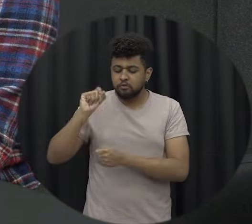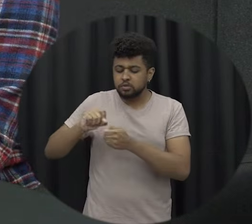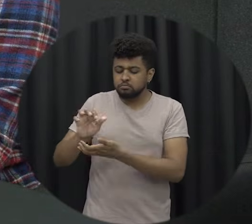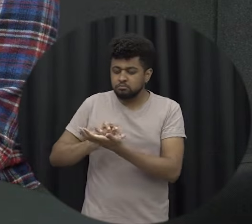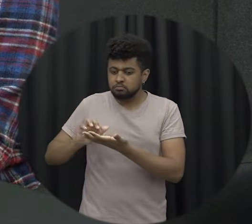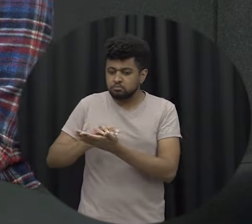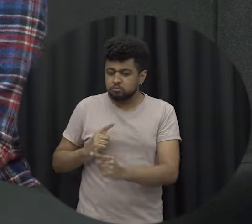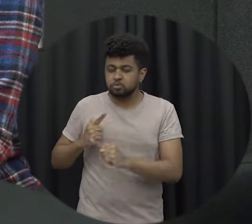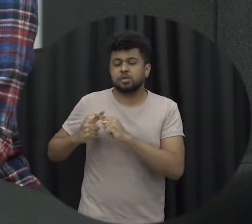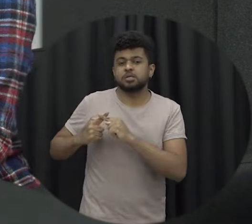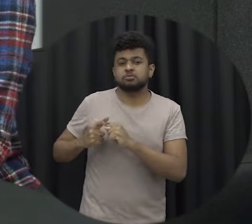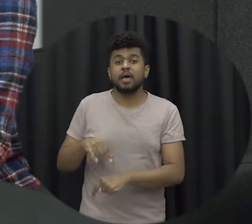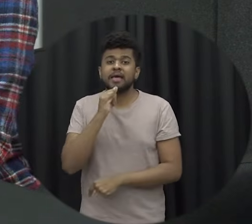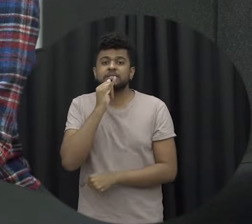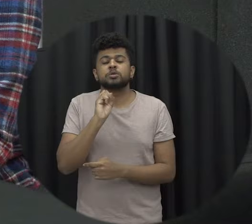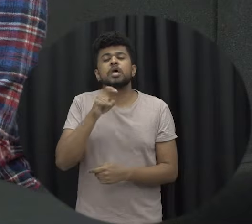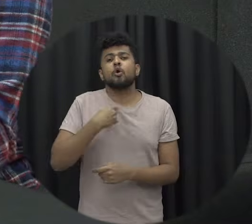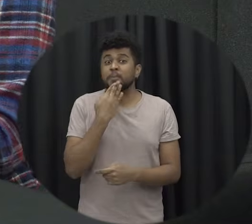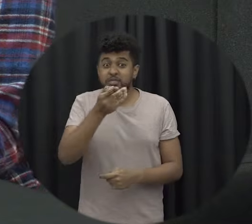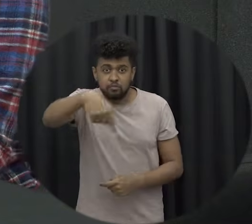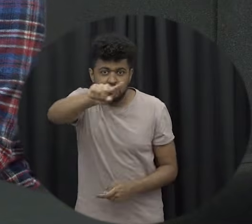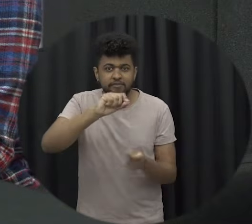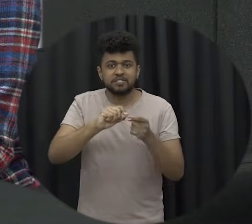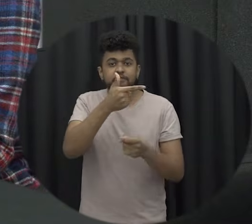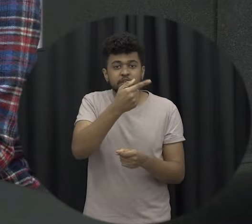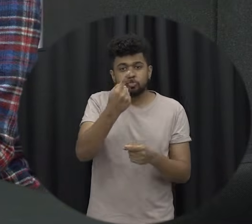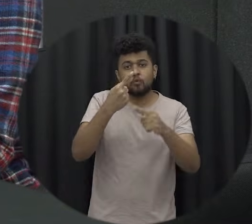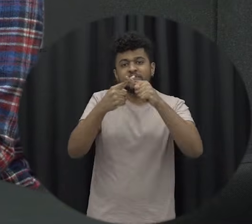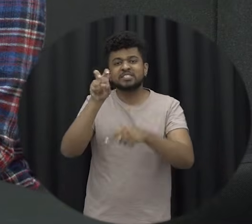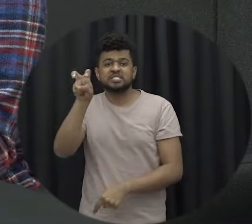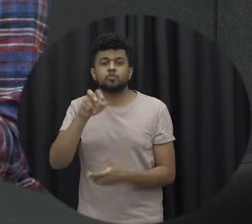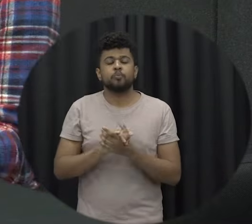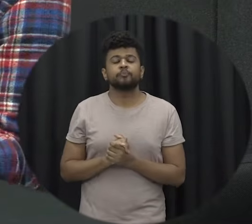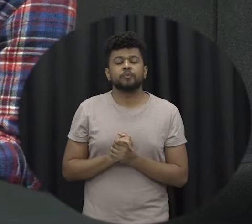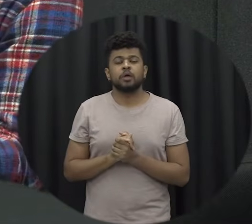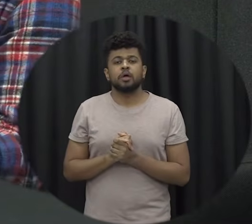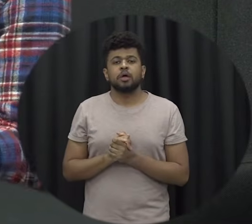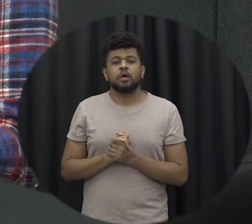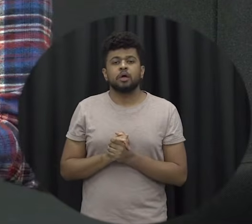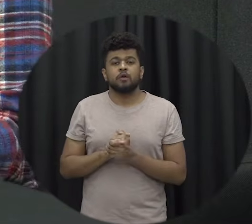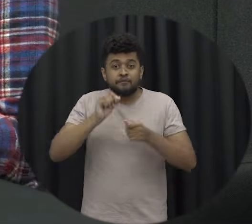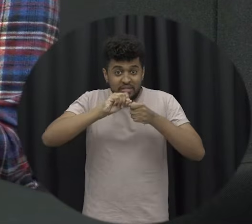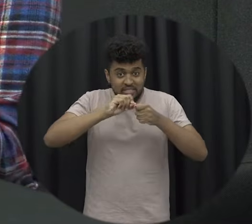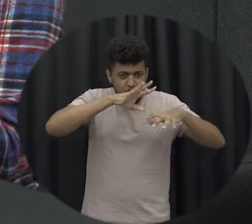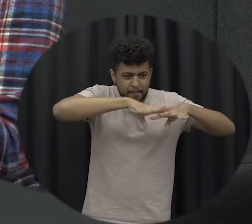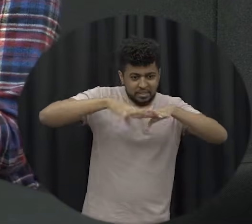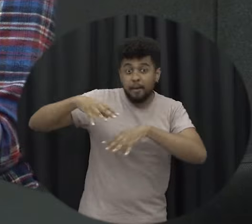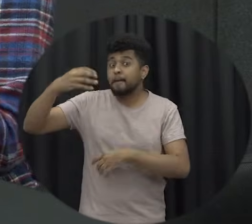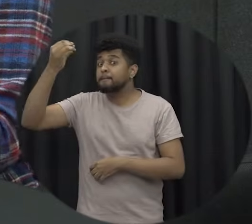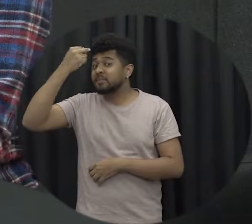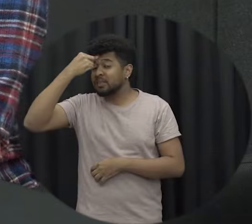para vocês fazerem 21 vezes 5, fazendo o cálculo mental, bom, eu não preciso fazer 21 vezes